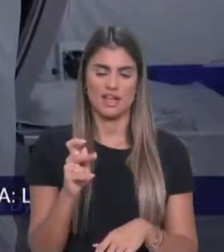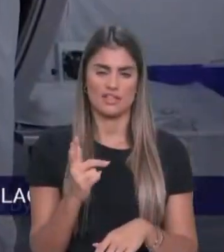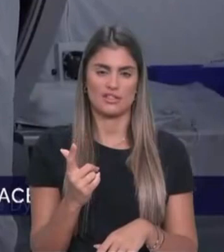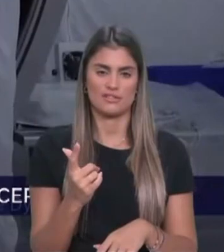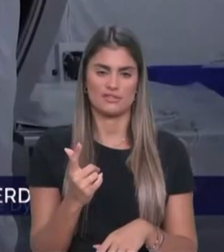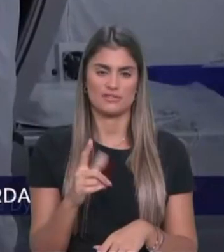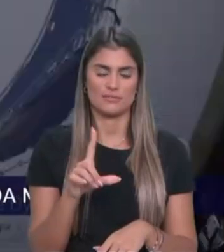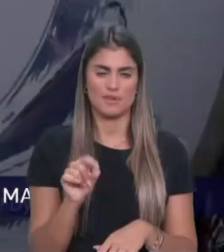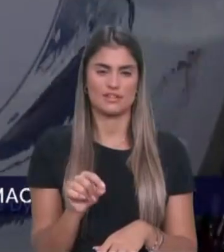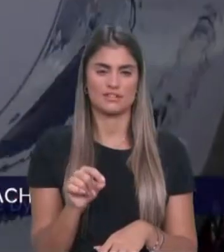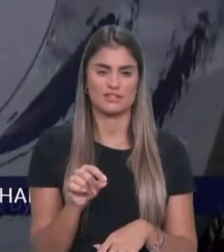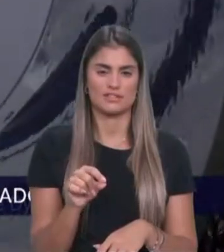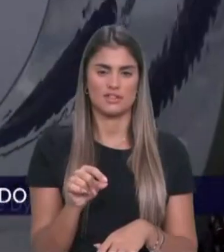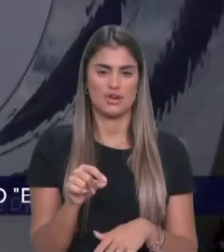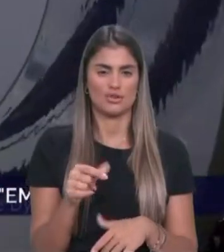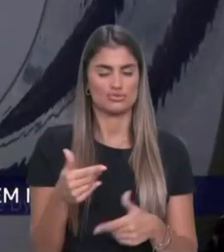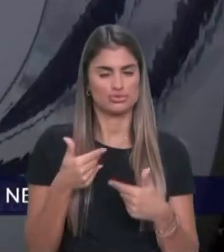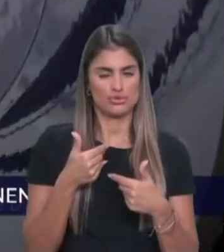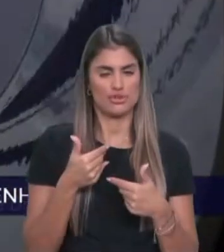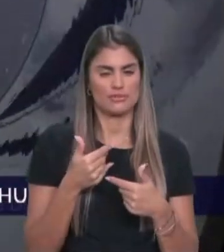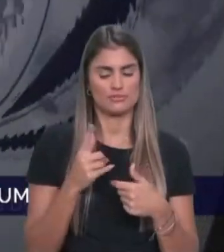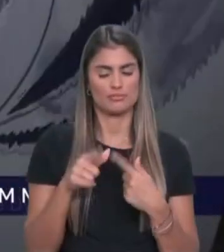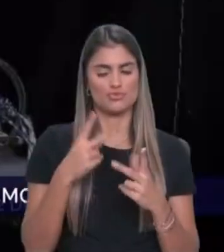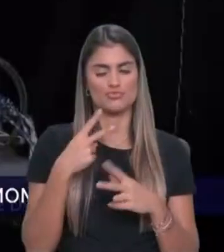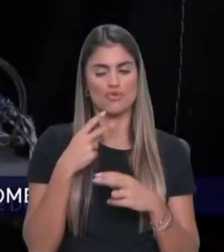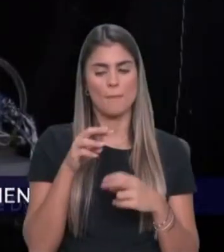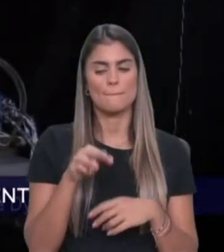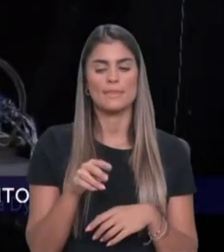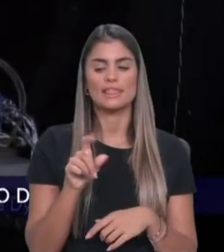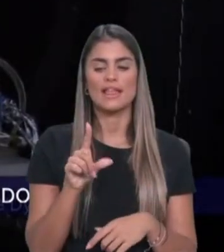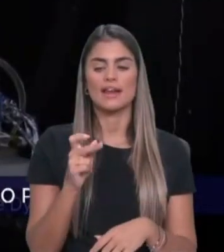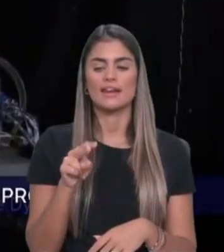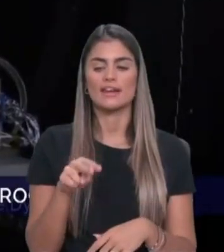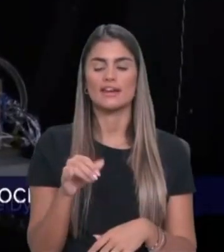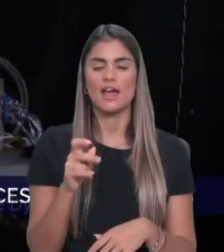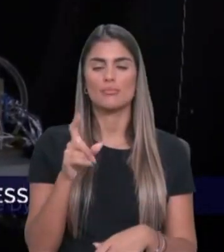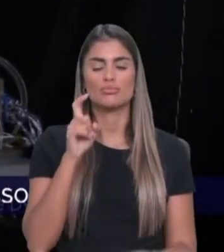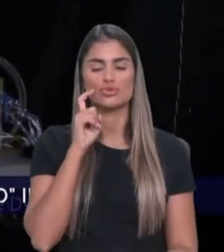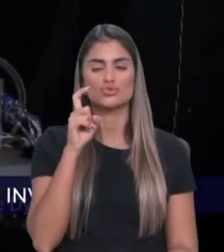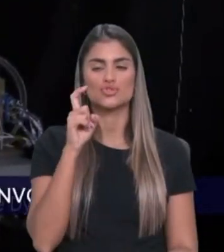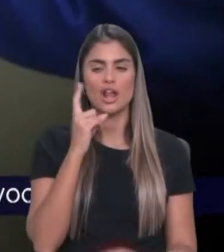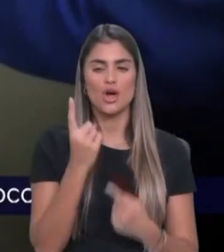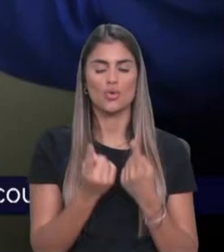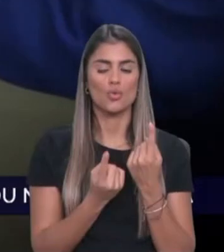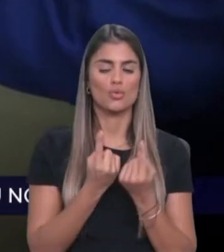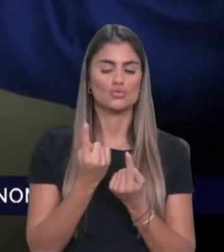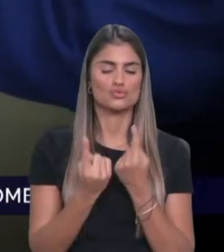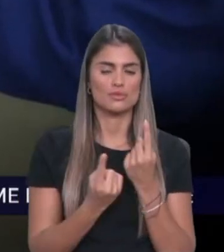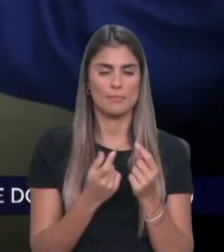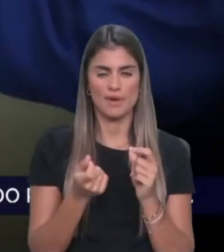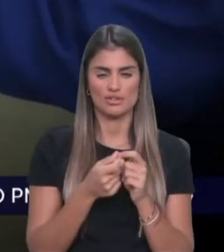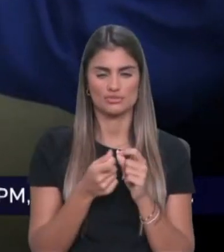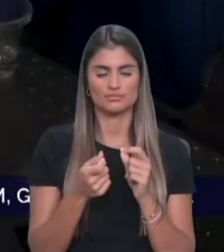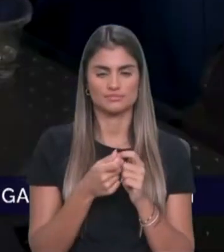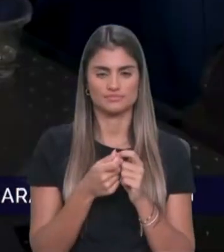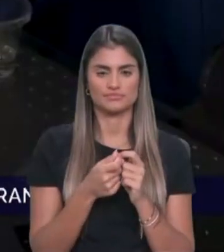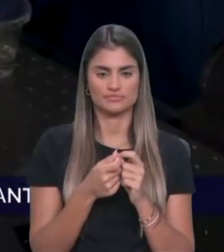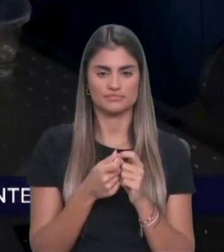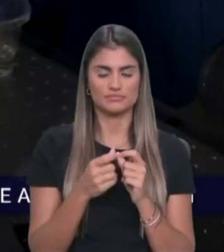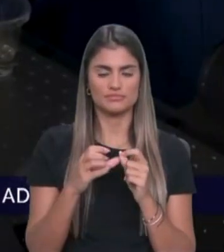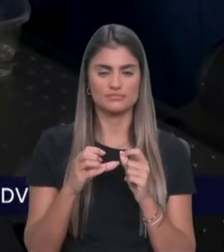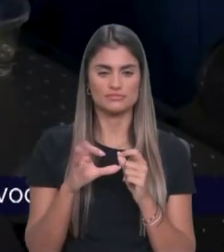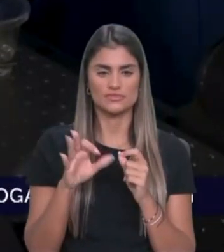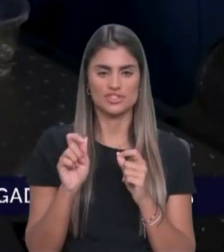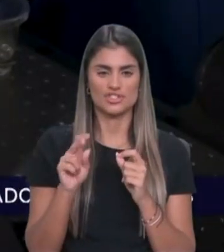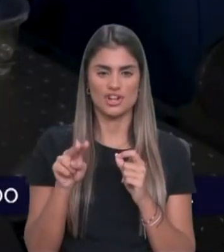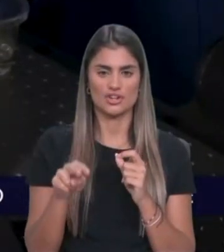amigas. Além disso, desde que foi encontrada melanina a proteger algumas espécies perto do reator nuclear de Chernobyl, que